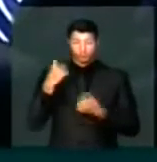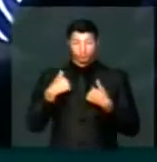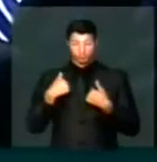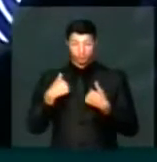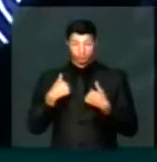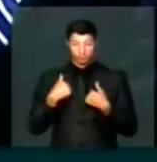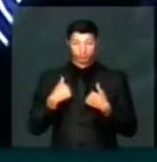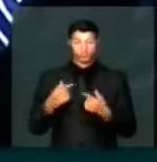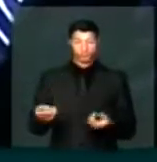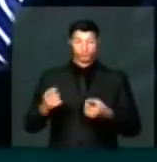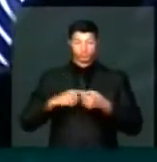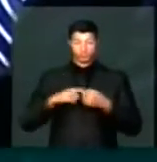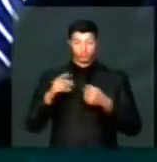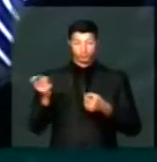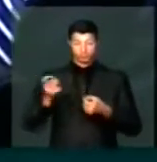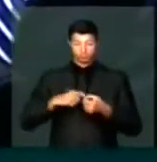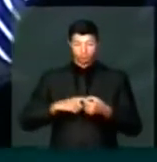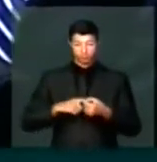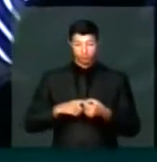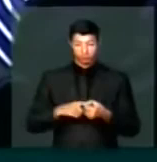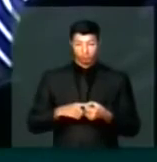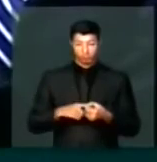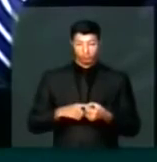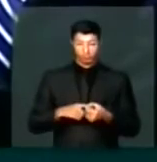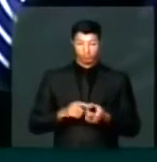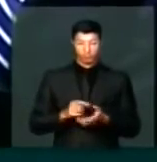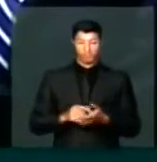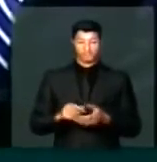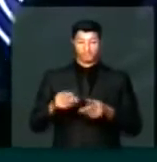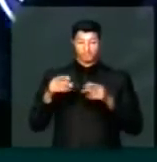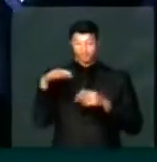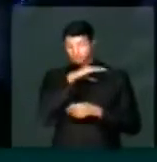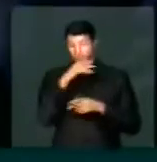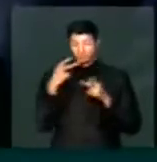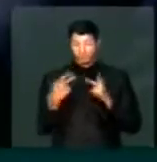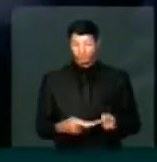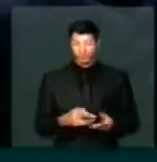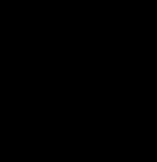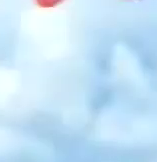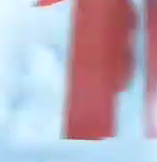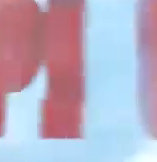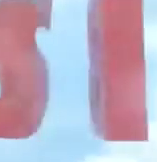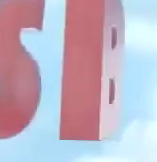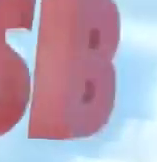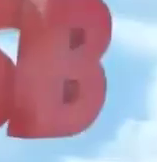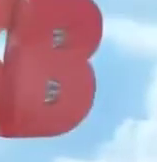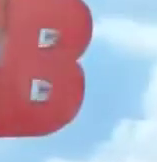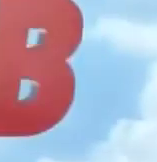estou, me associo e voto deste projeto. Queria